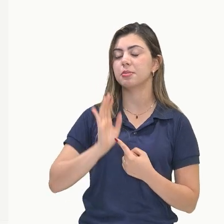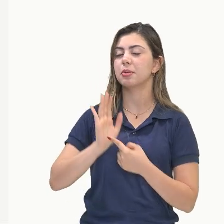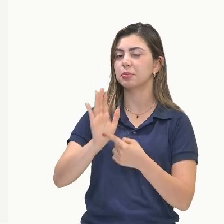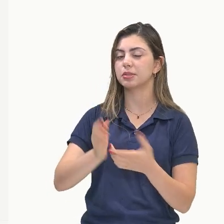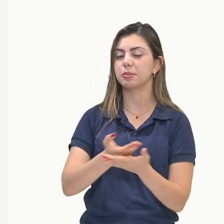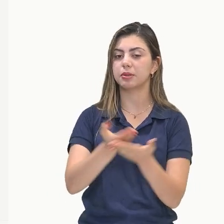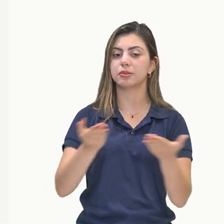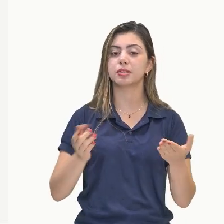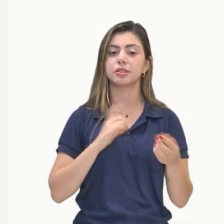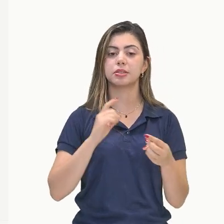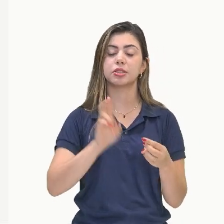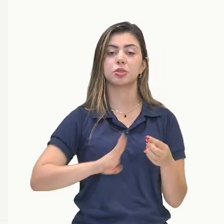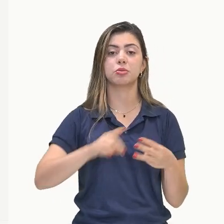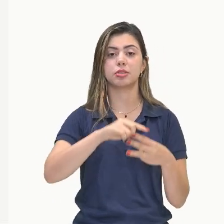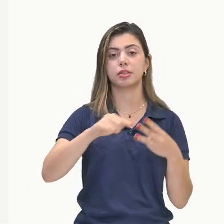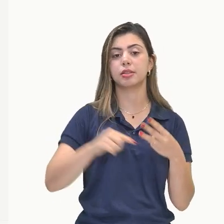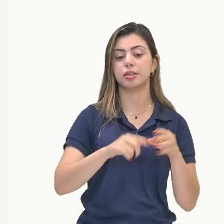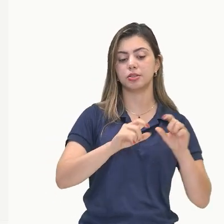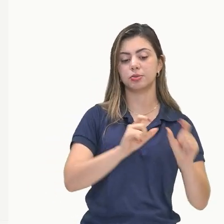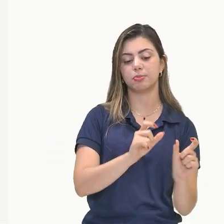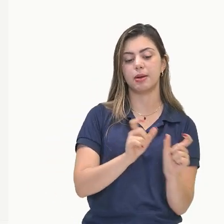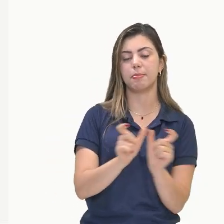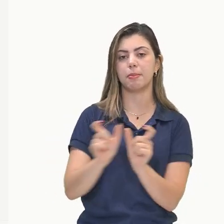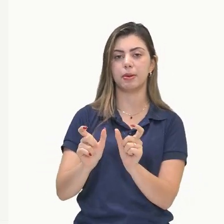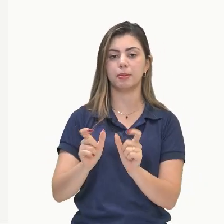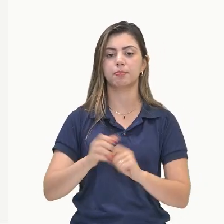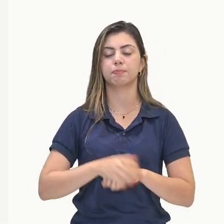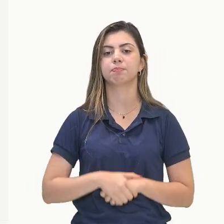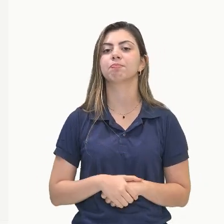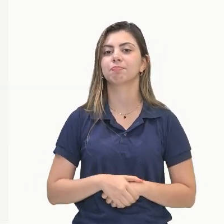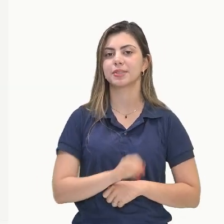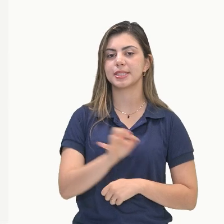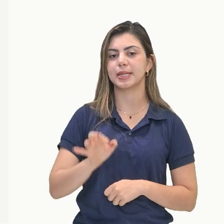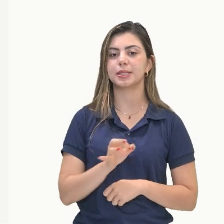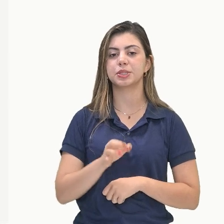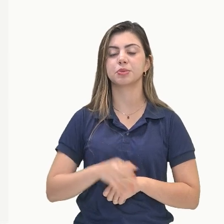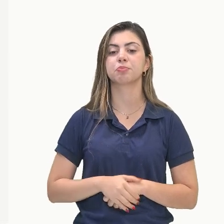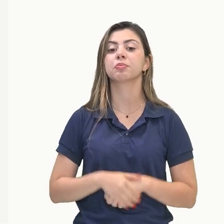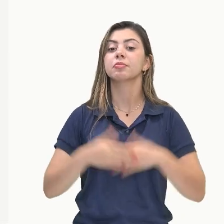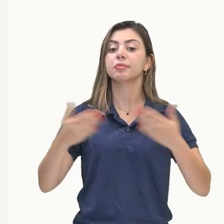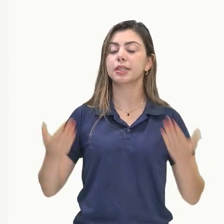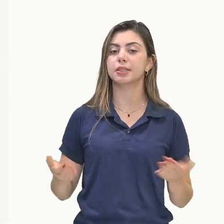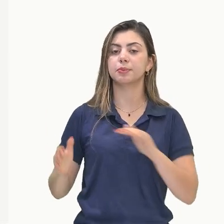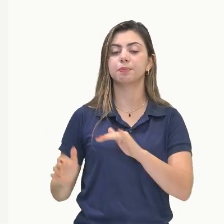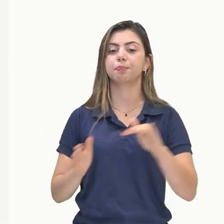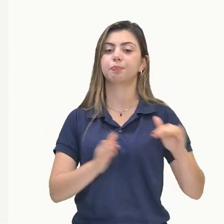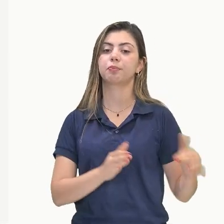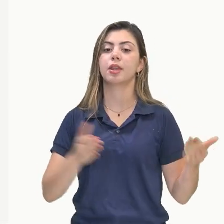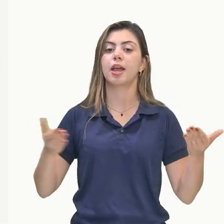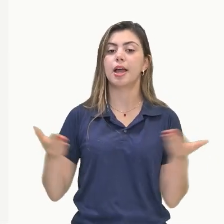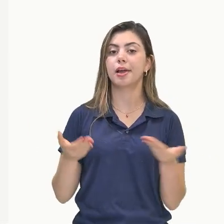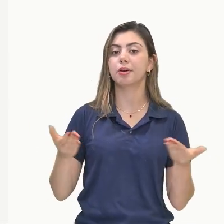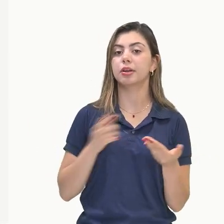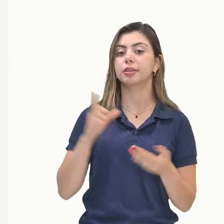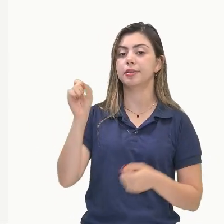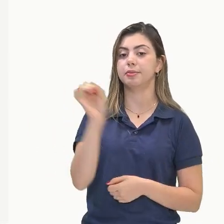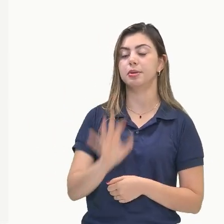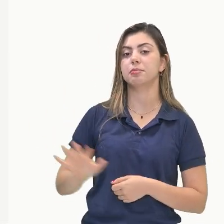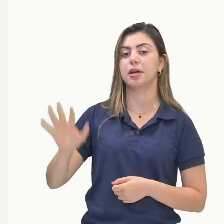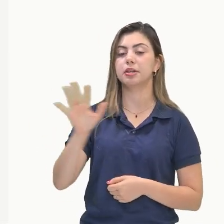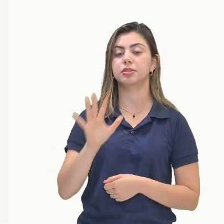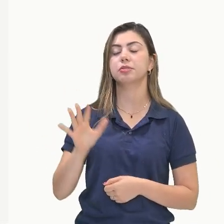associação de 3 capacitores. Bem, pessoal, agora nós temos aqui um esquema